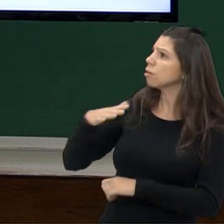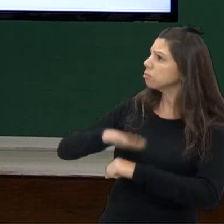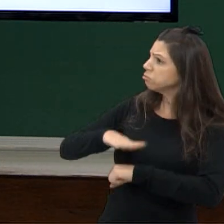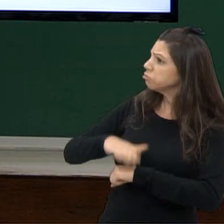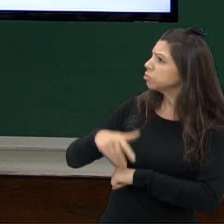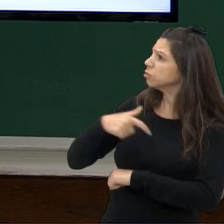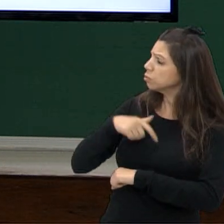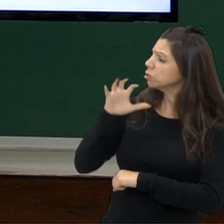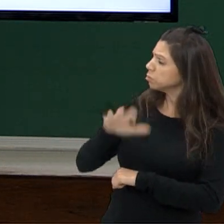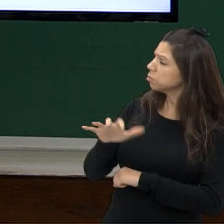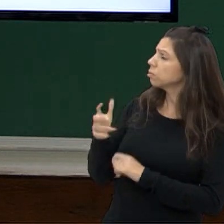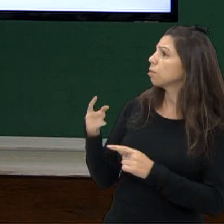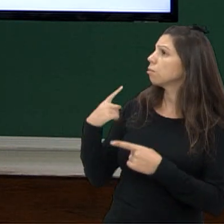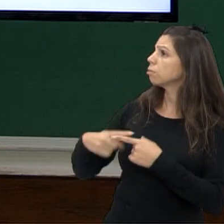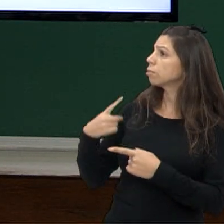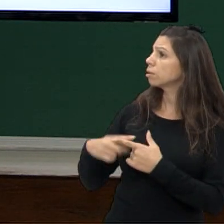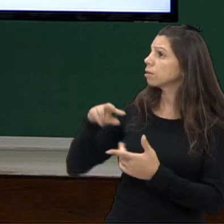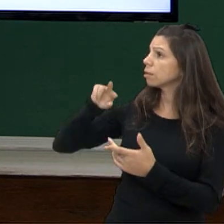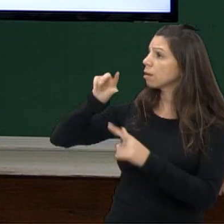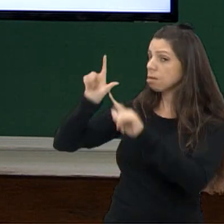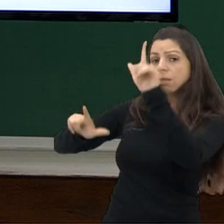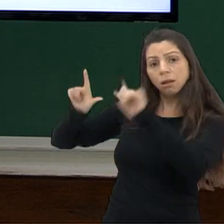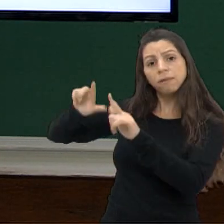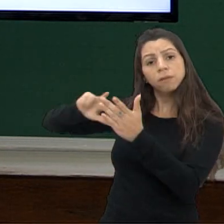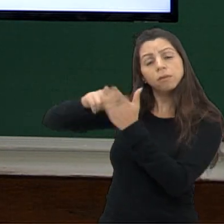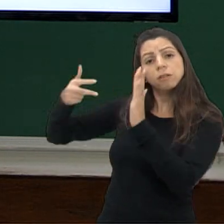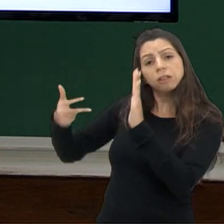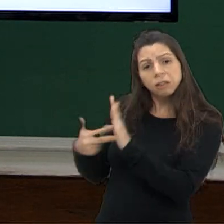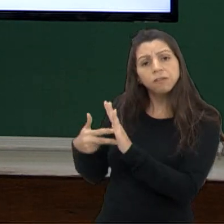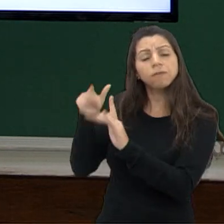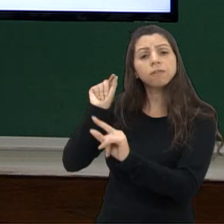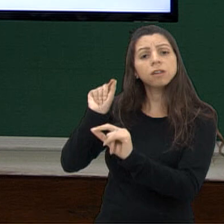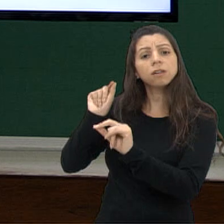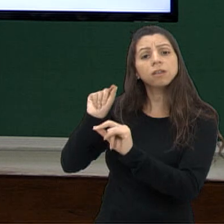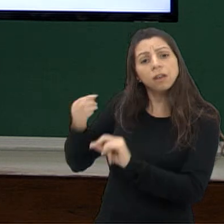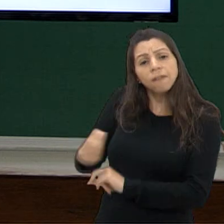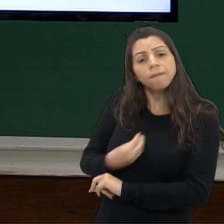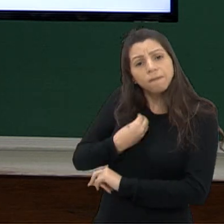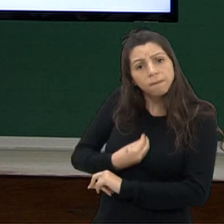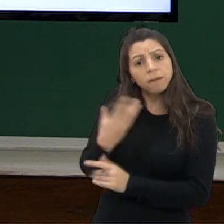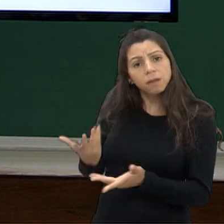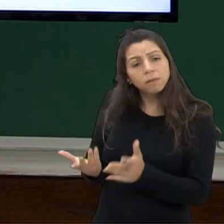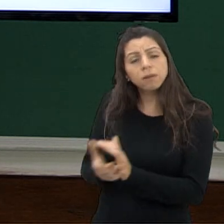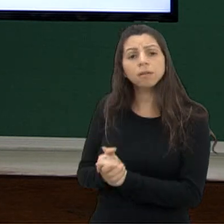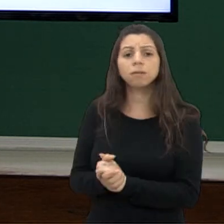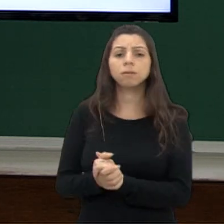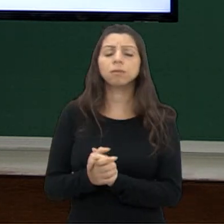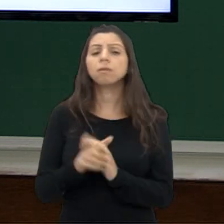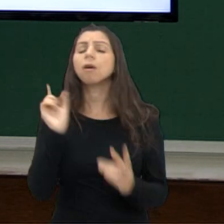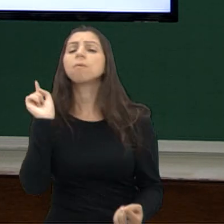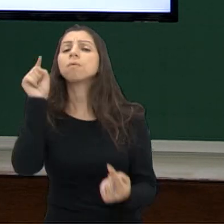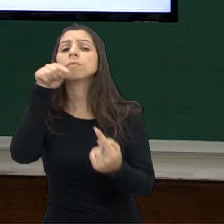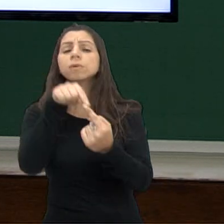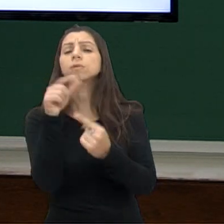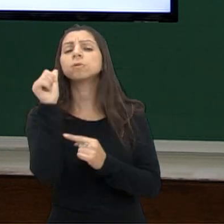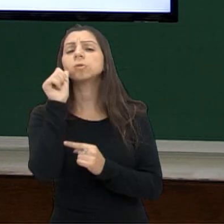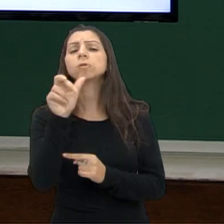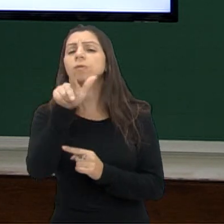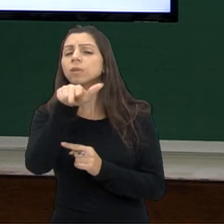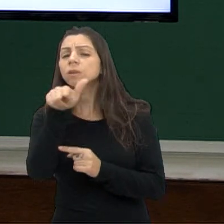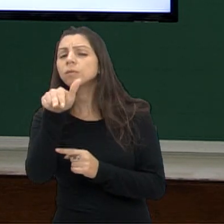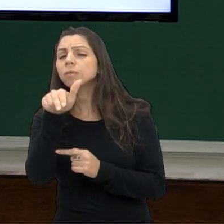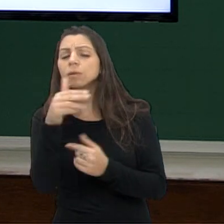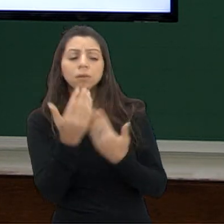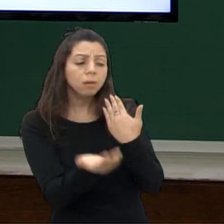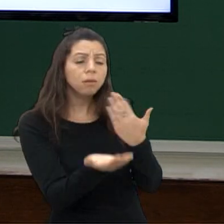jeito, porque a TV é a razão da vida dele, não tem como ele ficar de outro jeito. Qual é o objetivo da irmã com essas